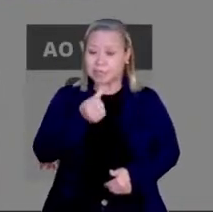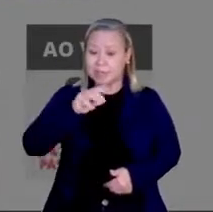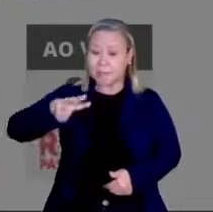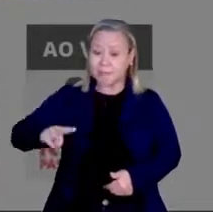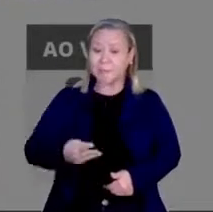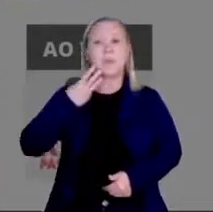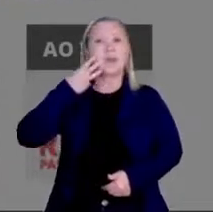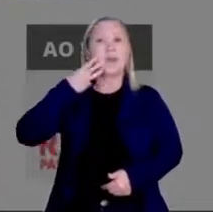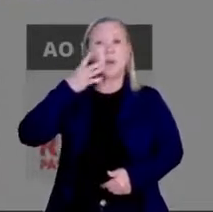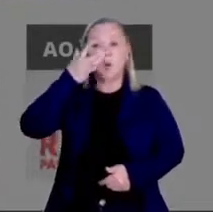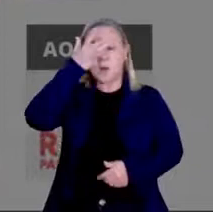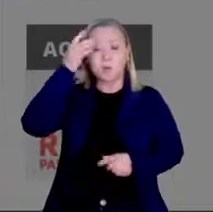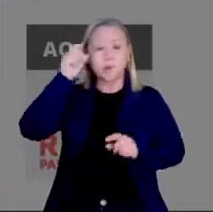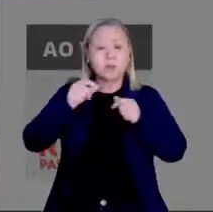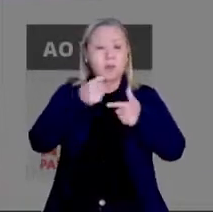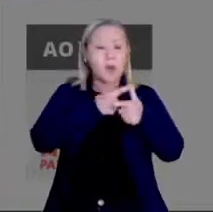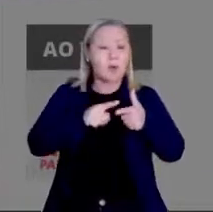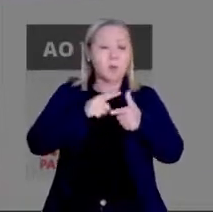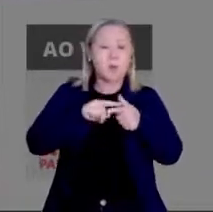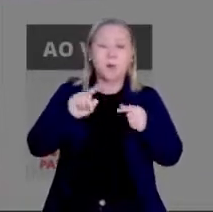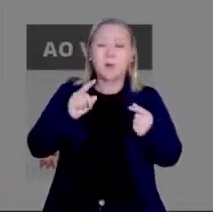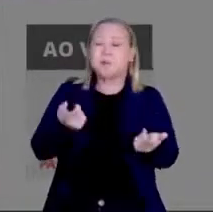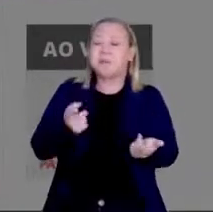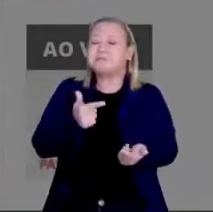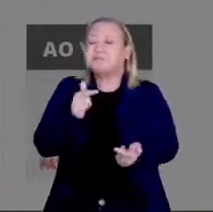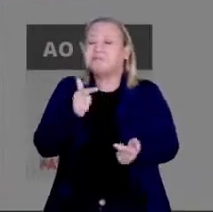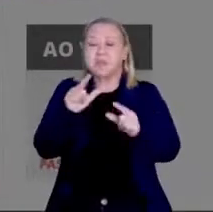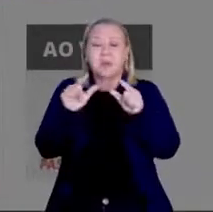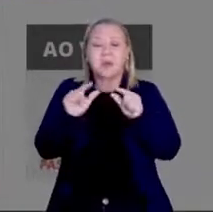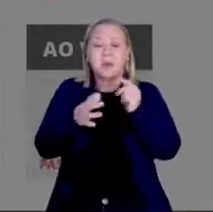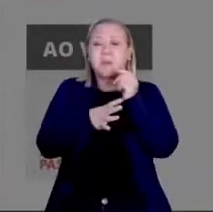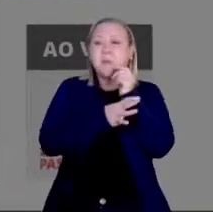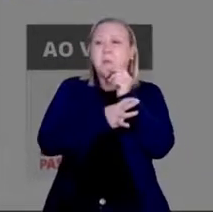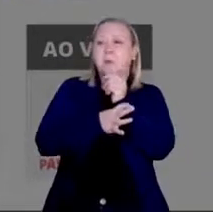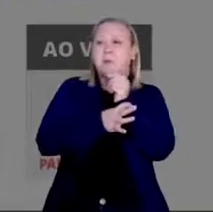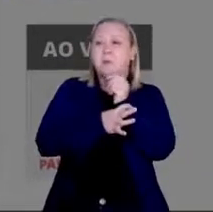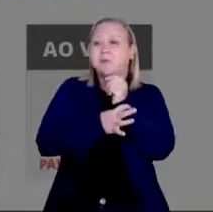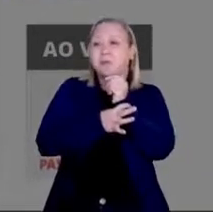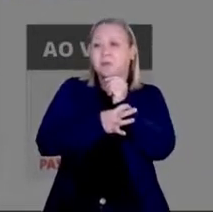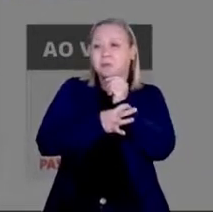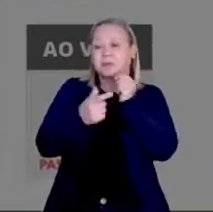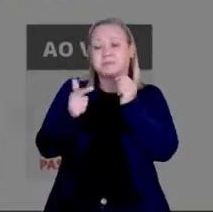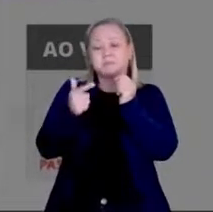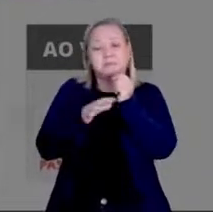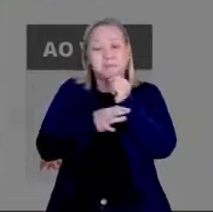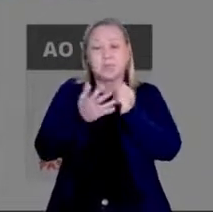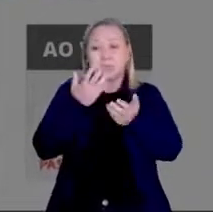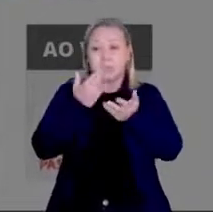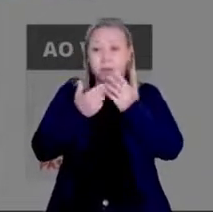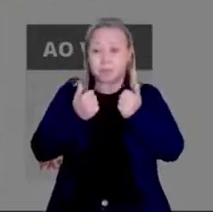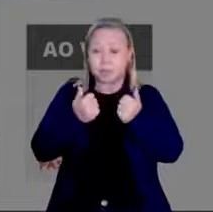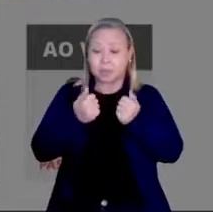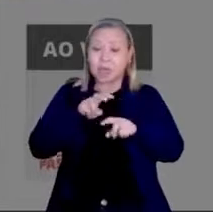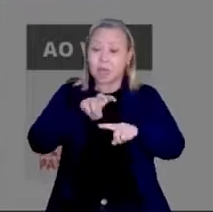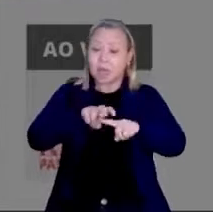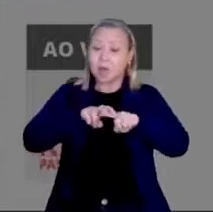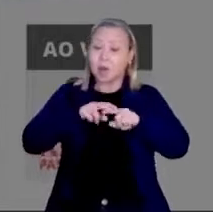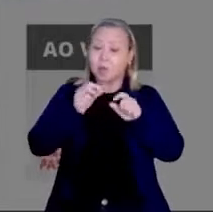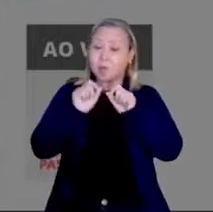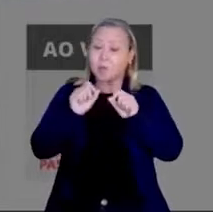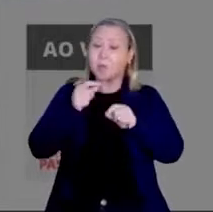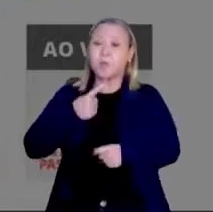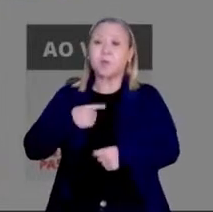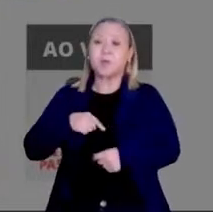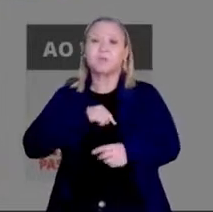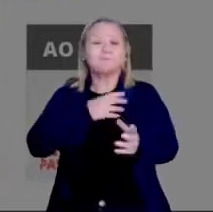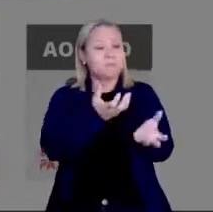pensa sobre a reforma trabalhista que foi feita no atual governo e caso o senhor venha a ser presidente, o senhor pensa em revogar alguns